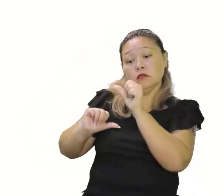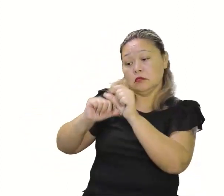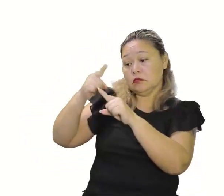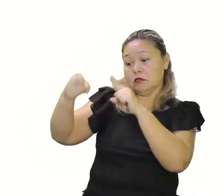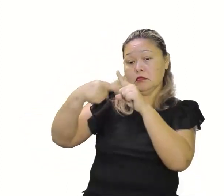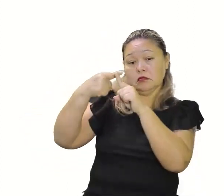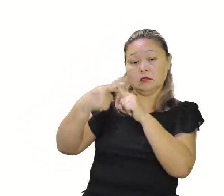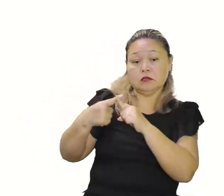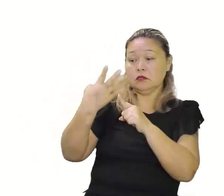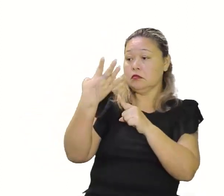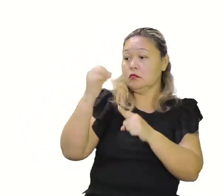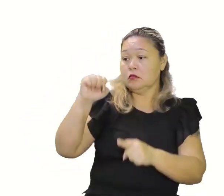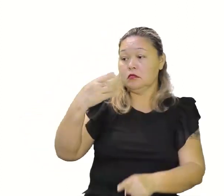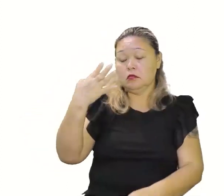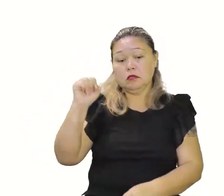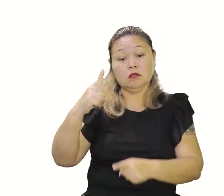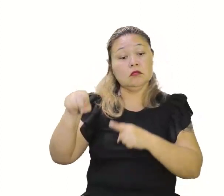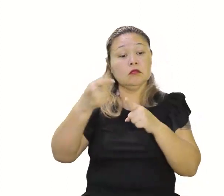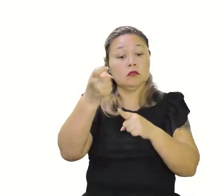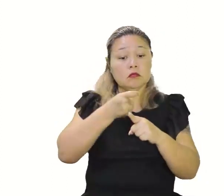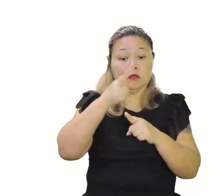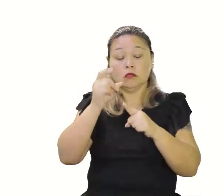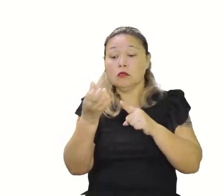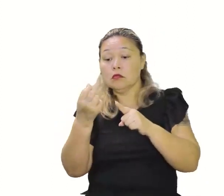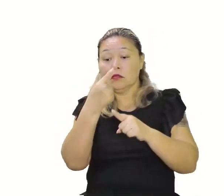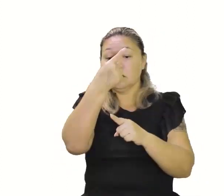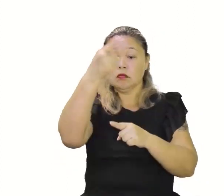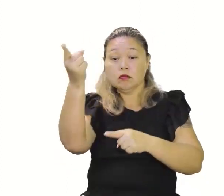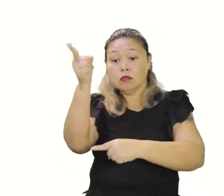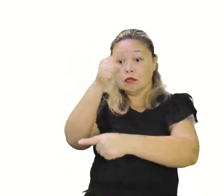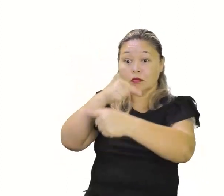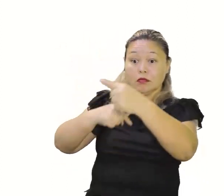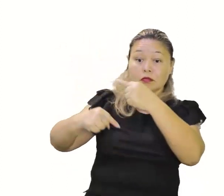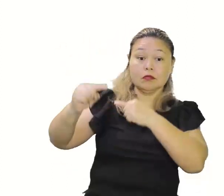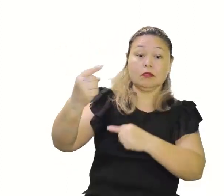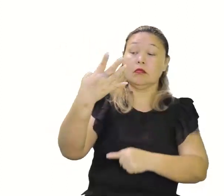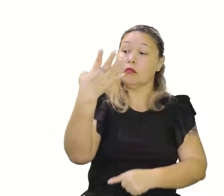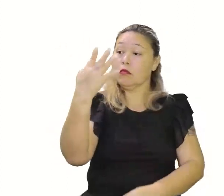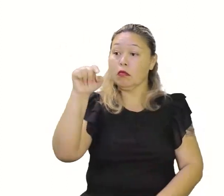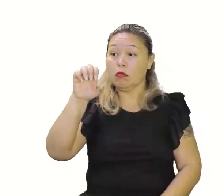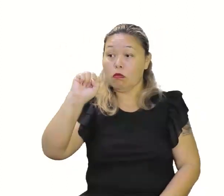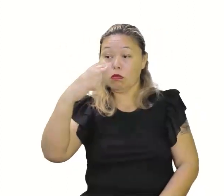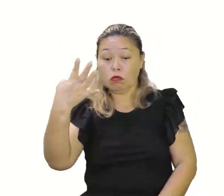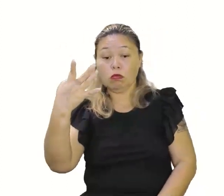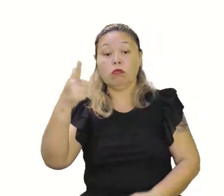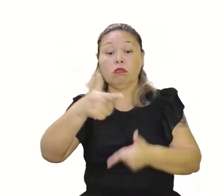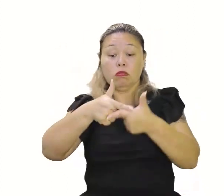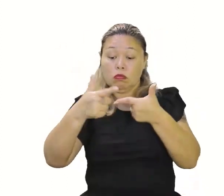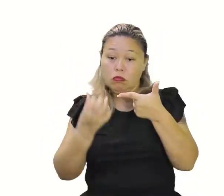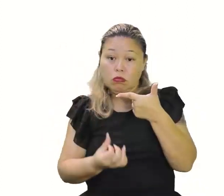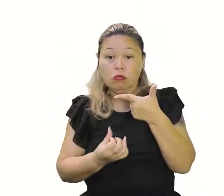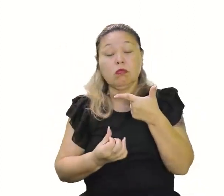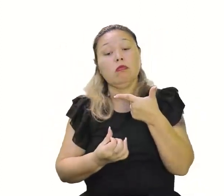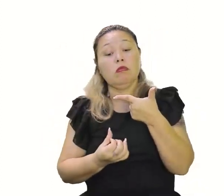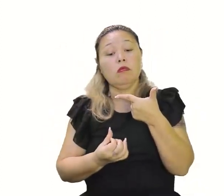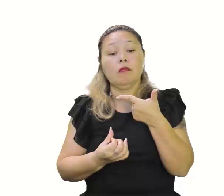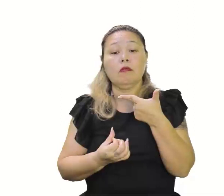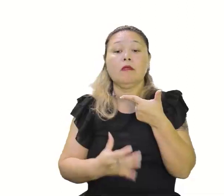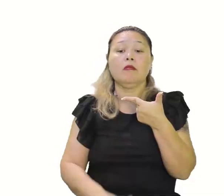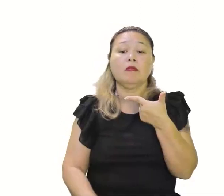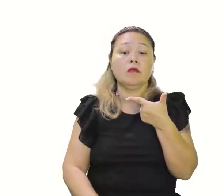o 4,84 com x, o 6 com 1, eu vou ficar que esse valor é 6 dividido por